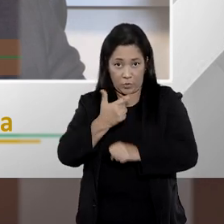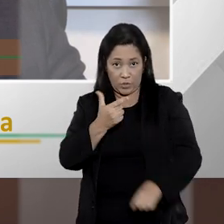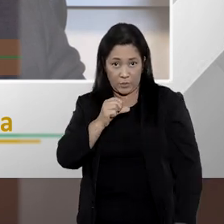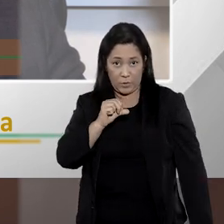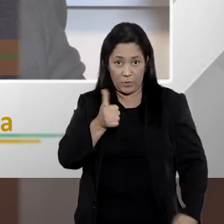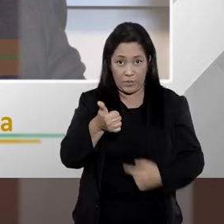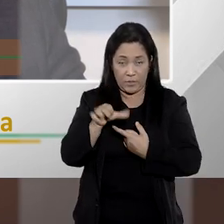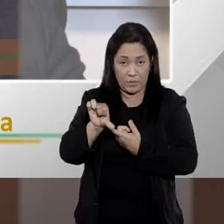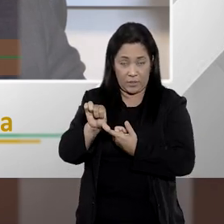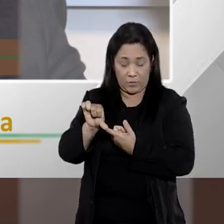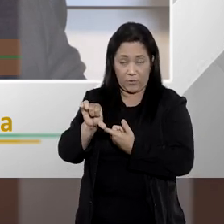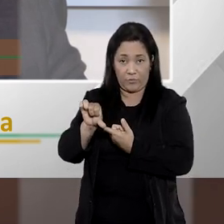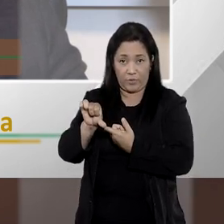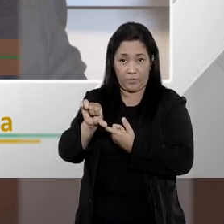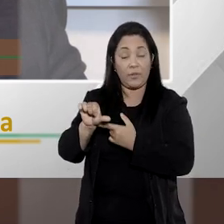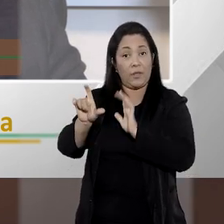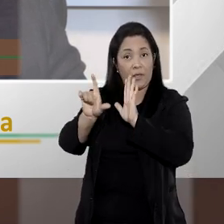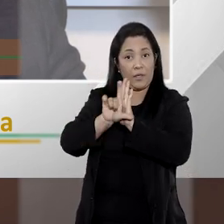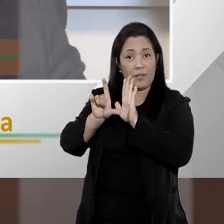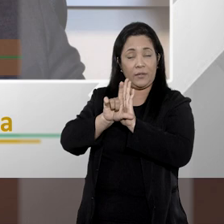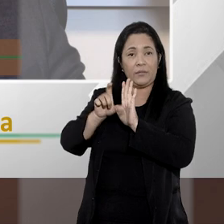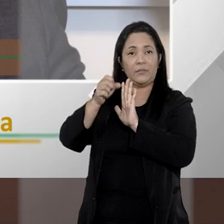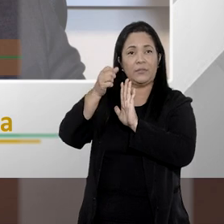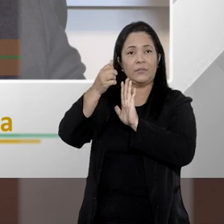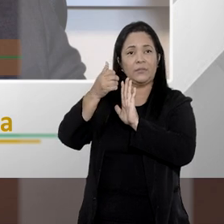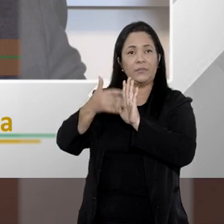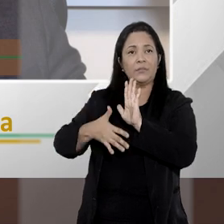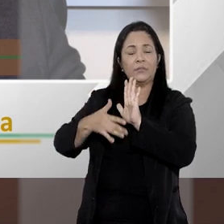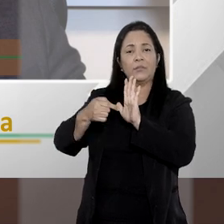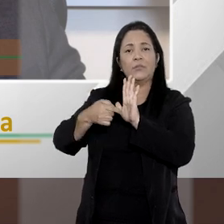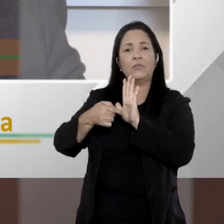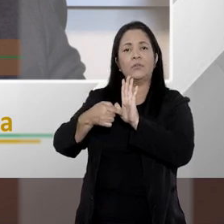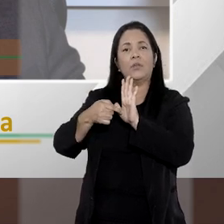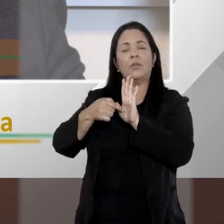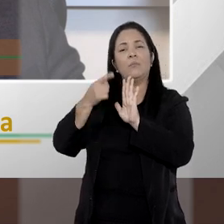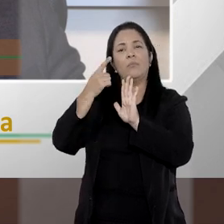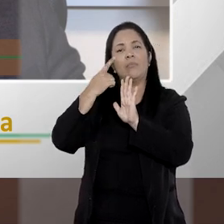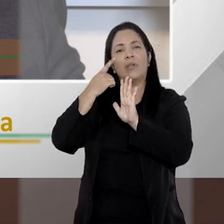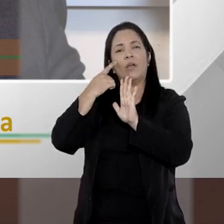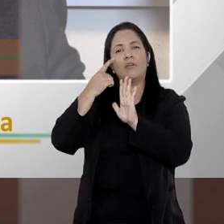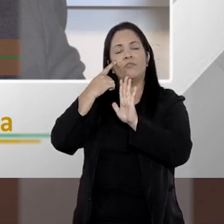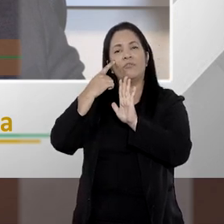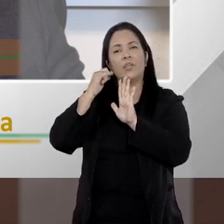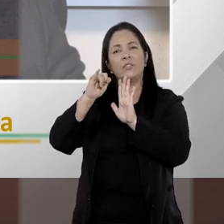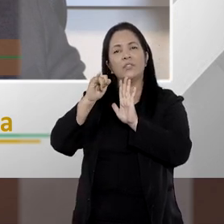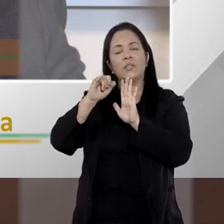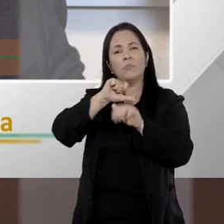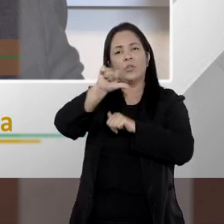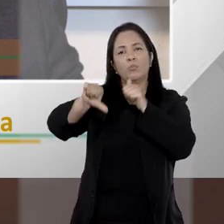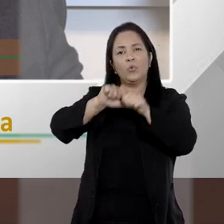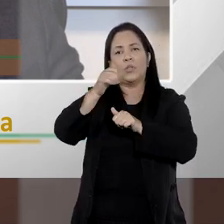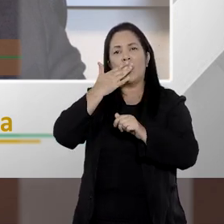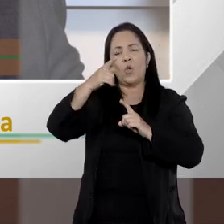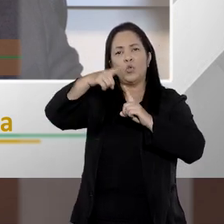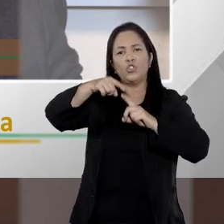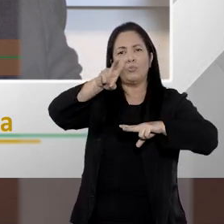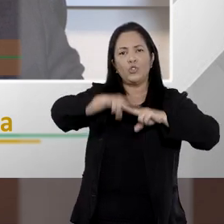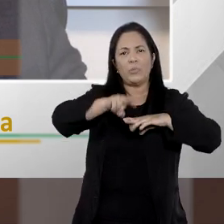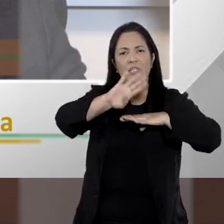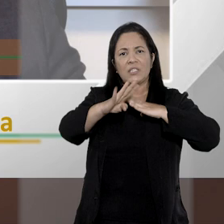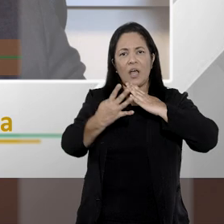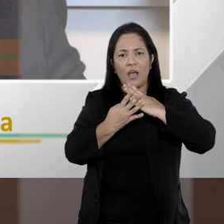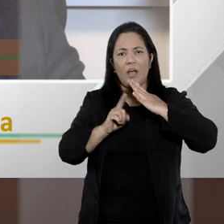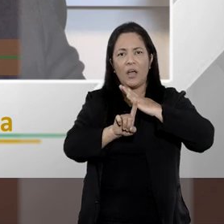2019, que traz uma piora significativa na possibilidade de obtenção da progressão de regime, substituindo aquilo que